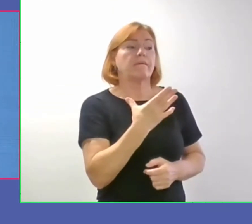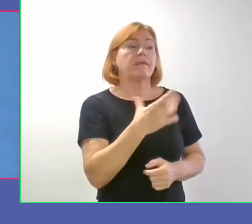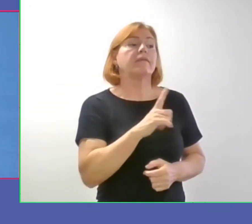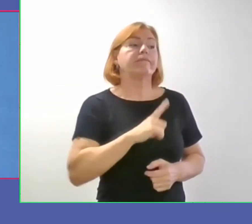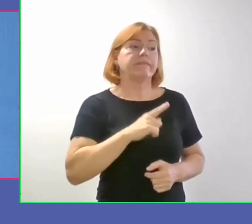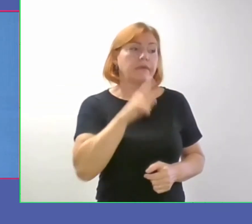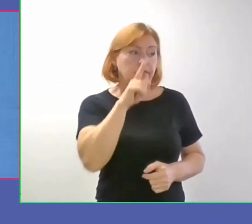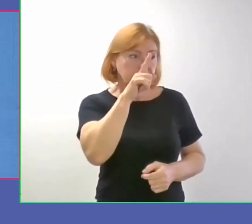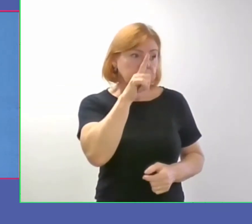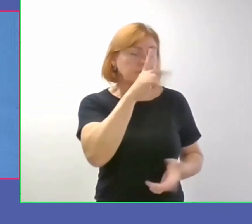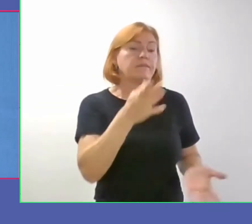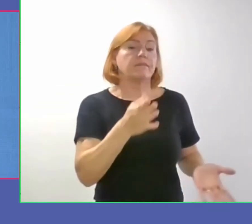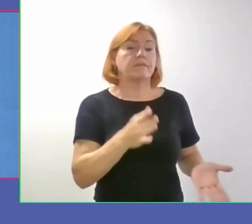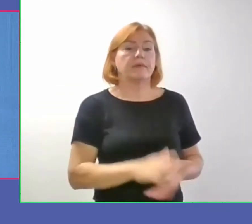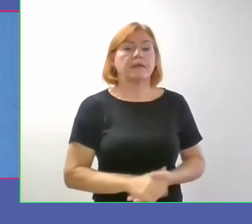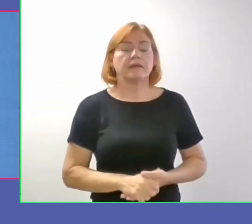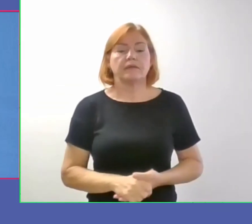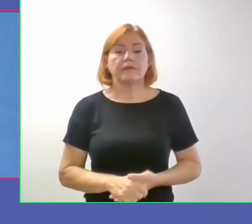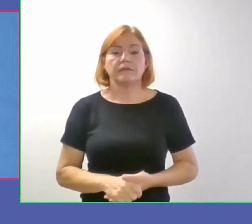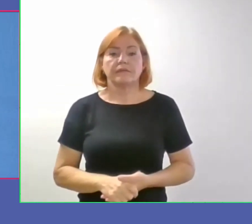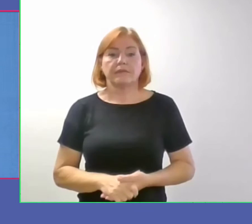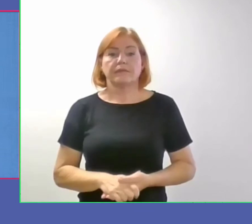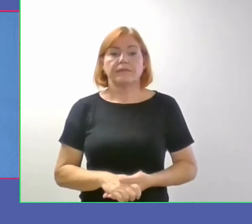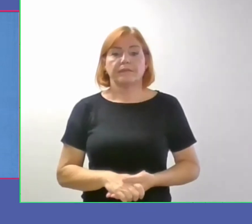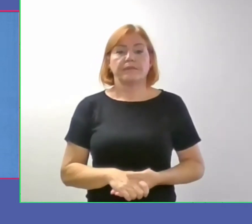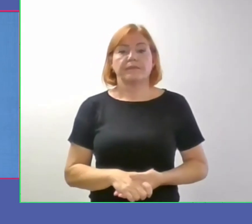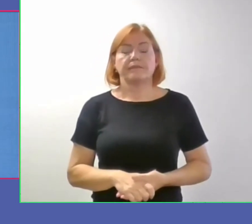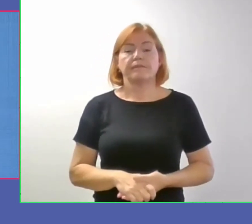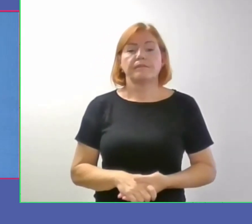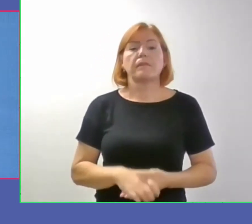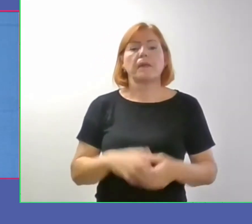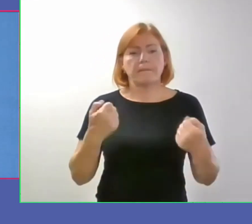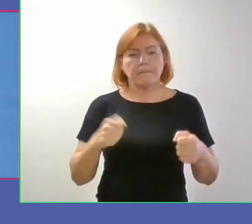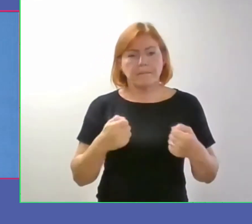mesmo desespero, amando, dedicando nosso